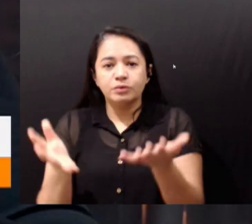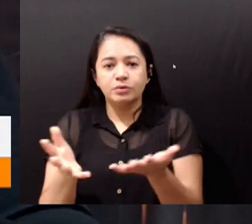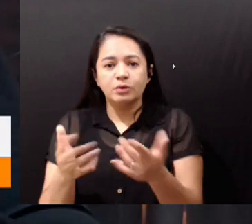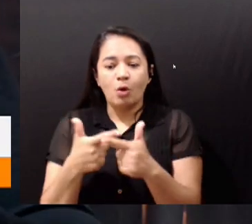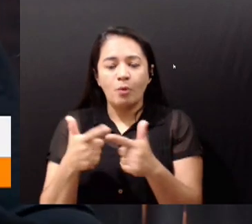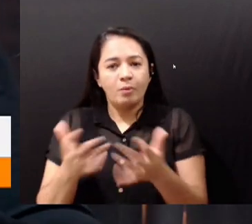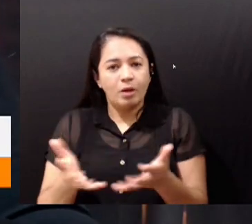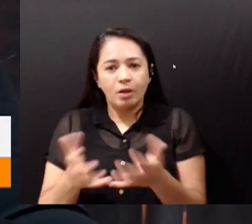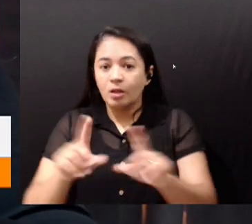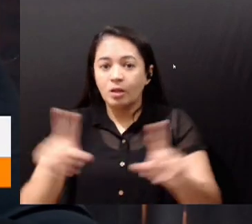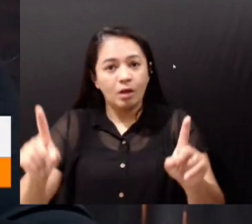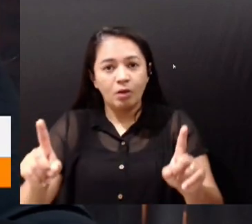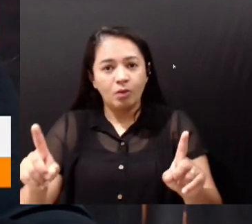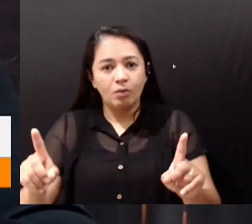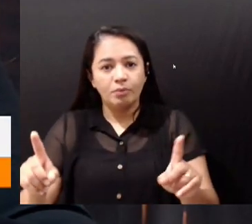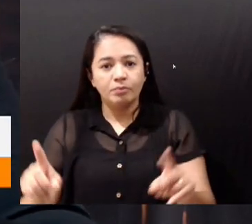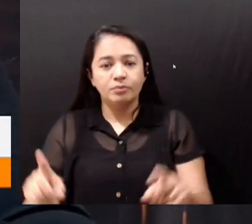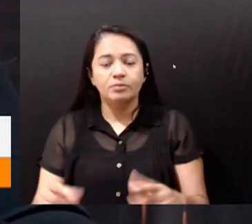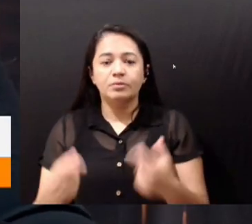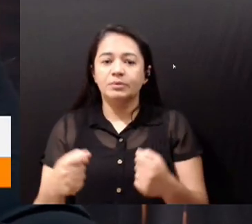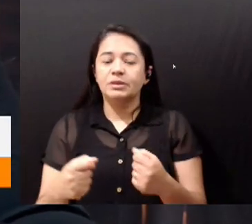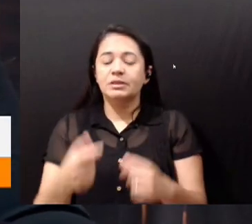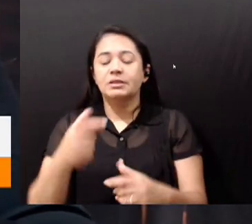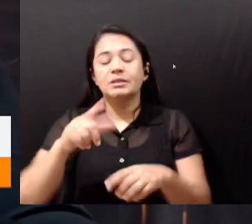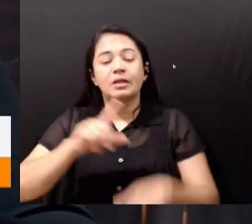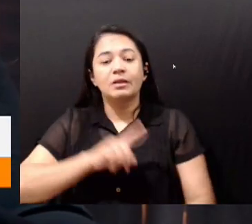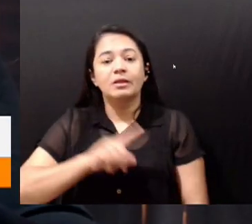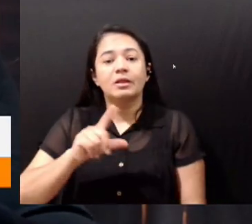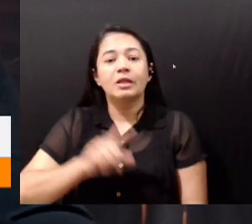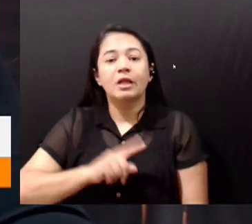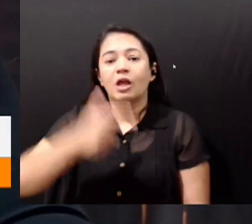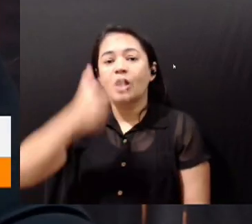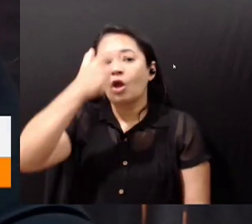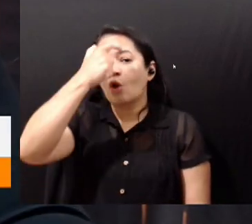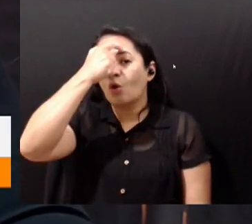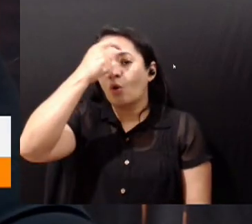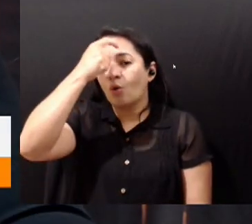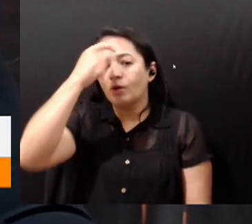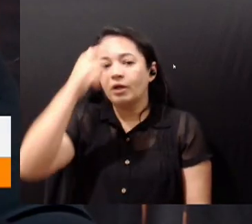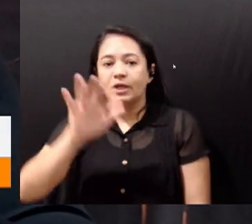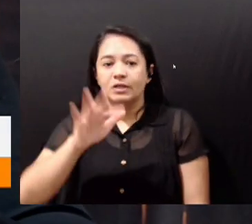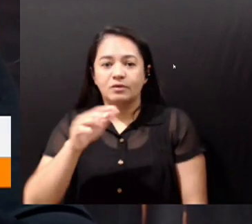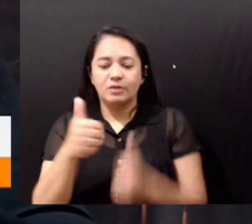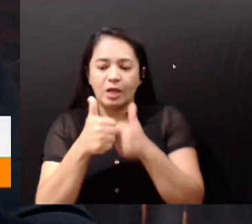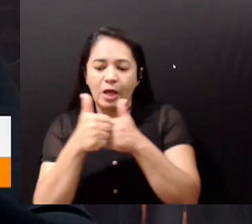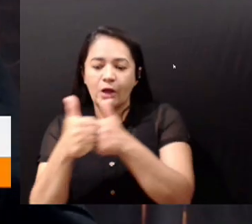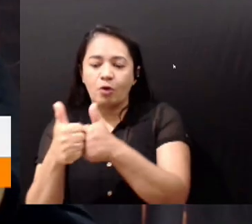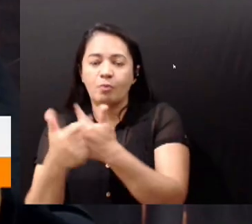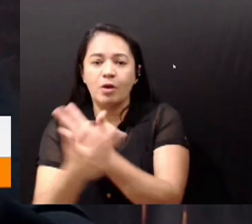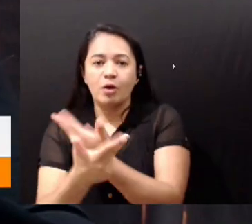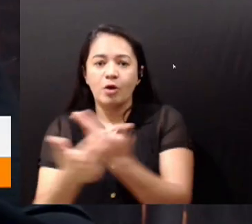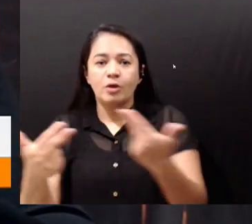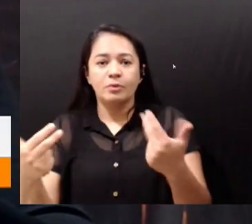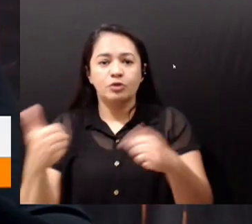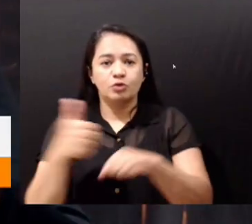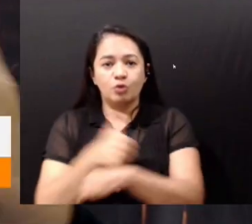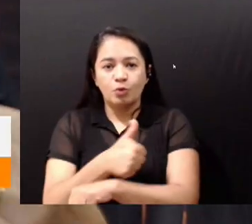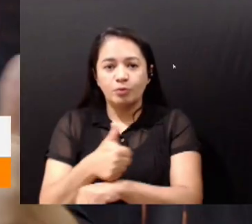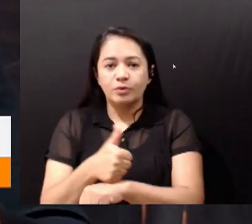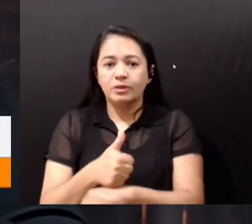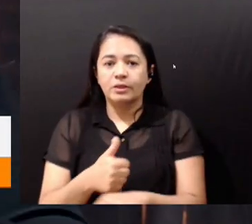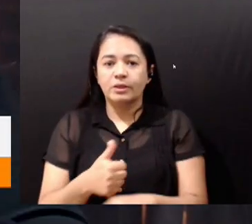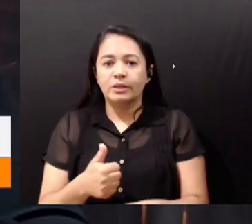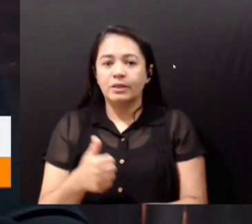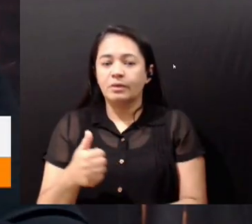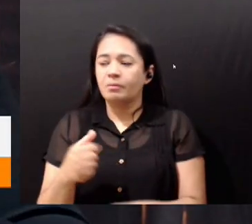entende? Ter essa consciência, às vezes você faz esse acompanhamento multidisciplinar E você vai entender, peraí, por que até aqui eu vou e até